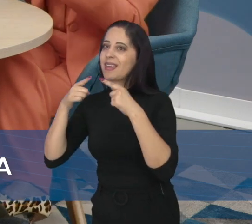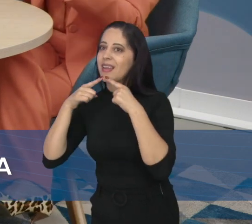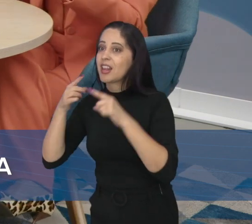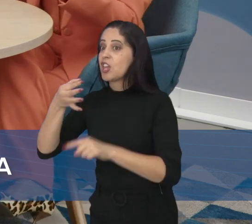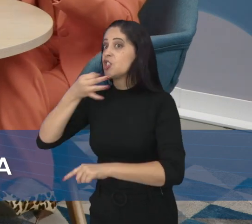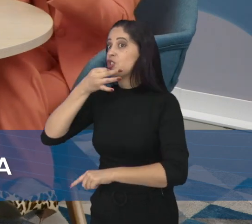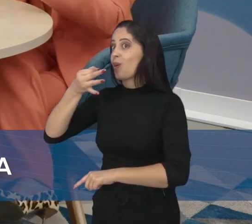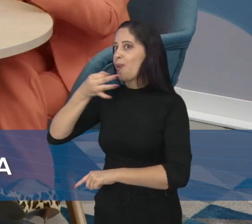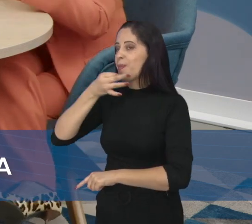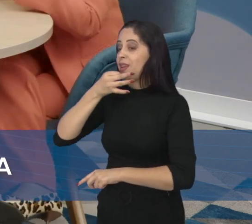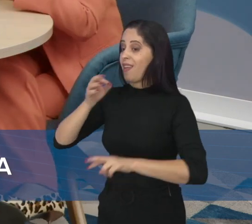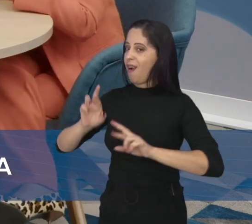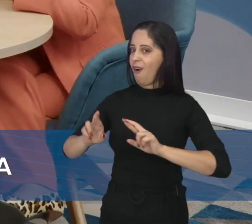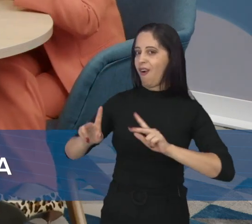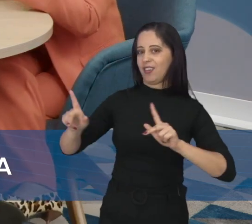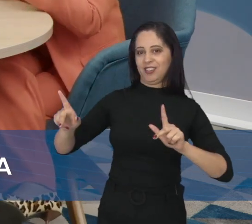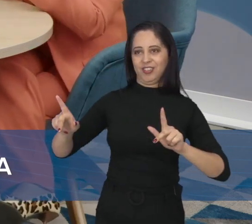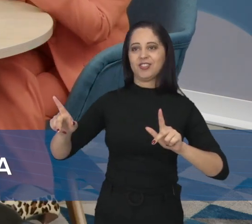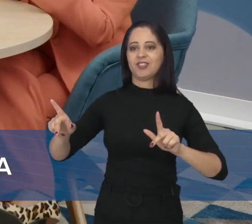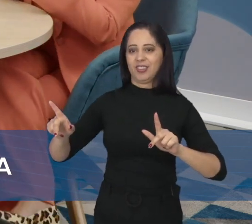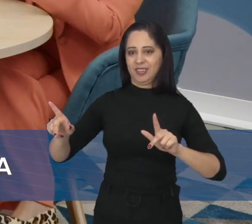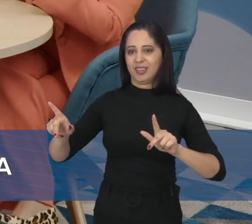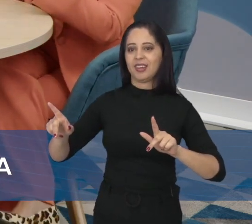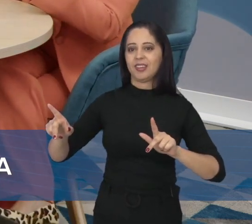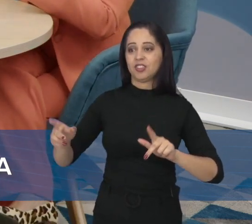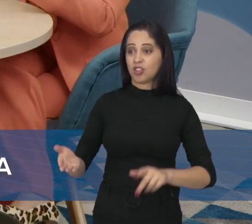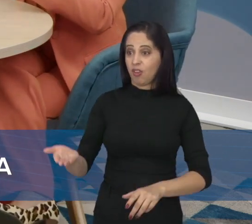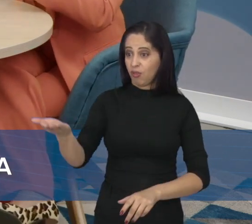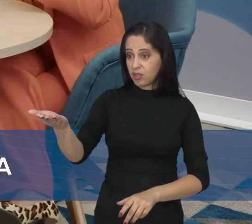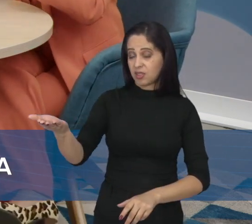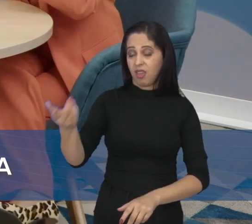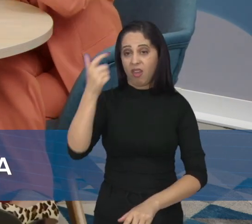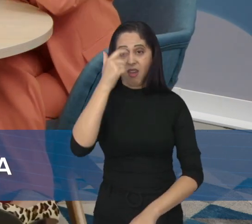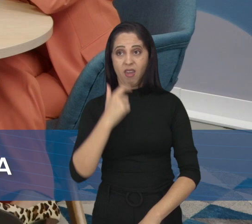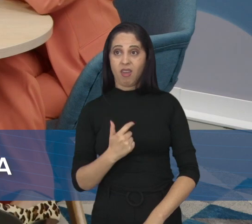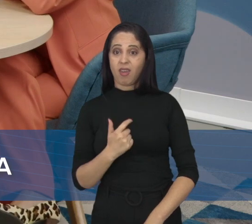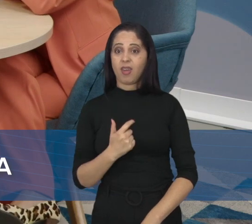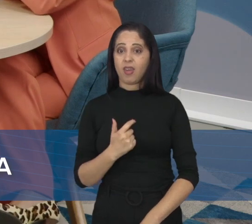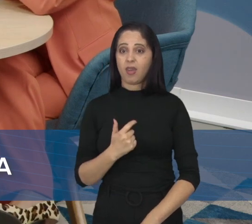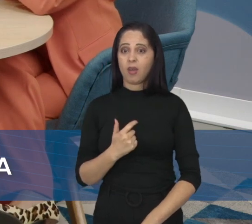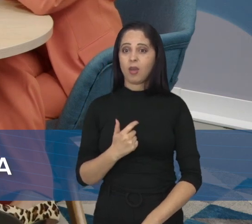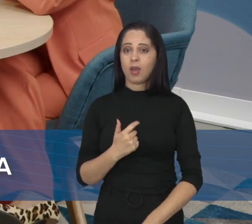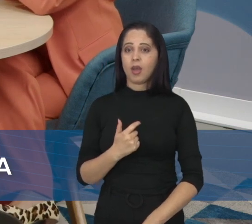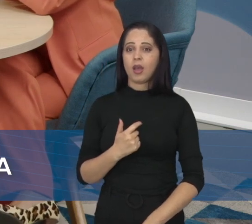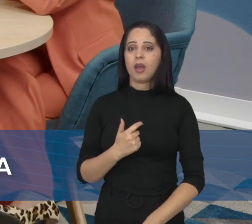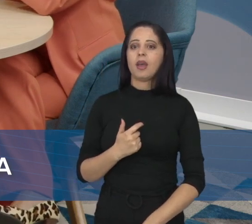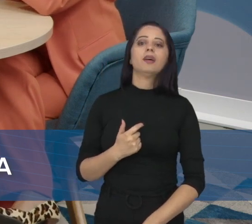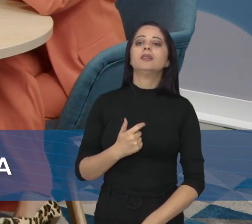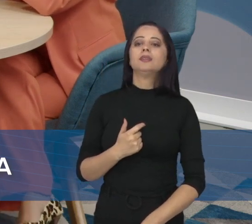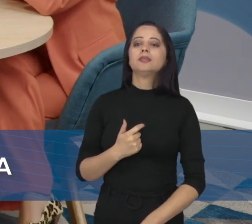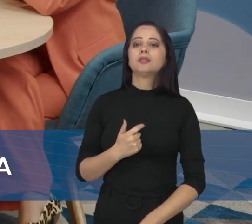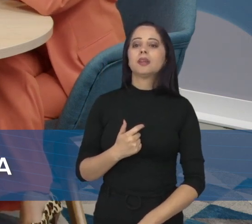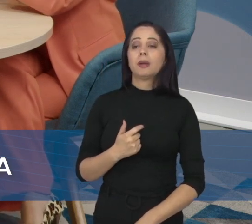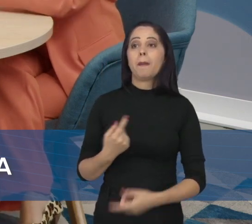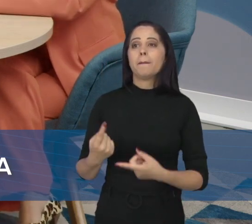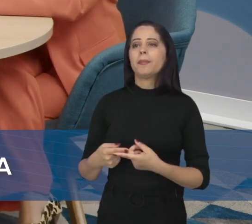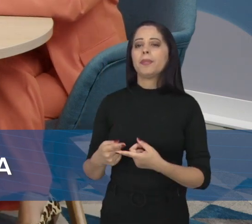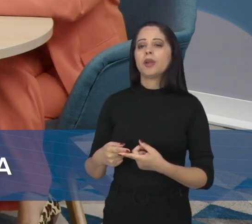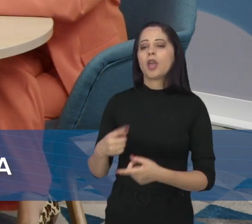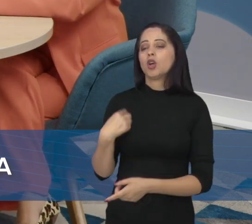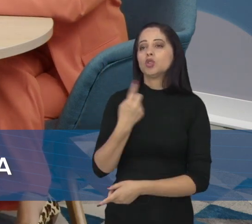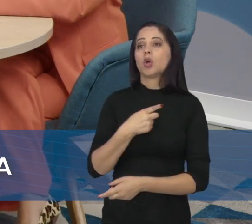aqui, para a minha personalidade, para o indivíduo que sou eu, que é você, que é o Rafael, Quando eu penso, quando a gente tece uma